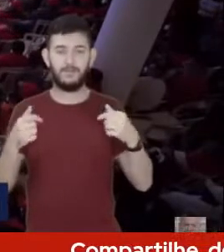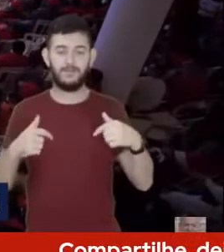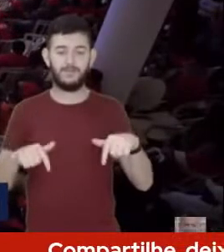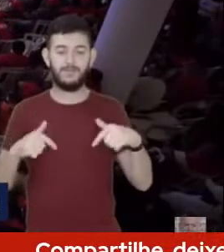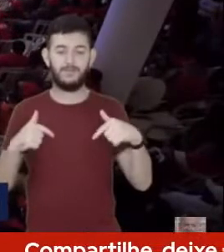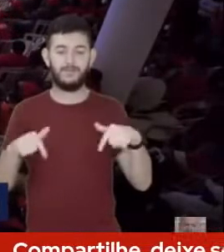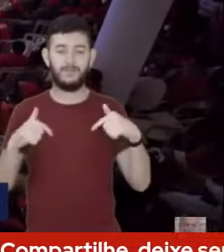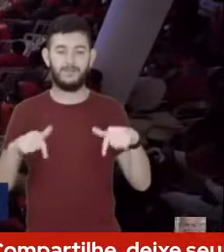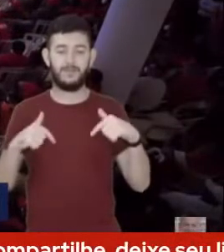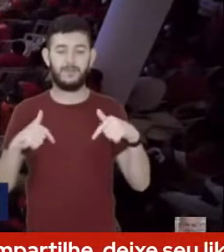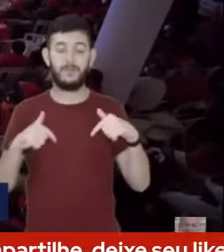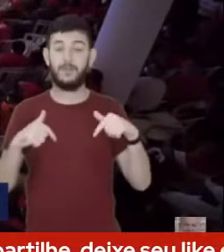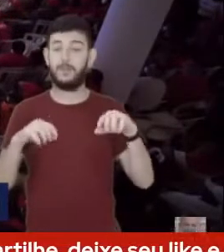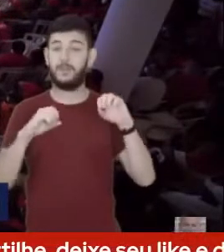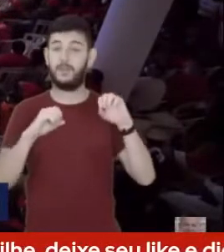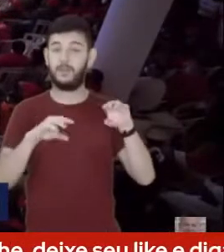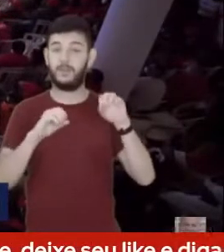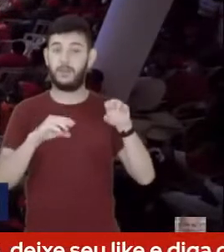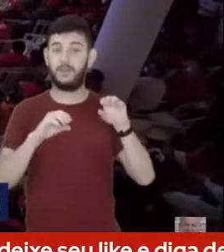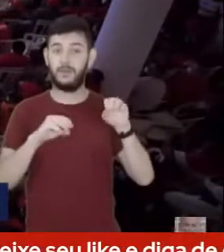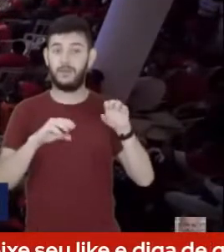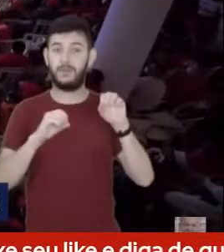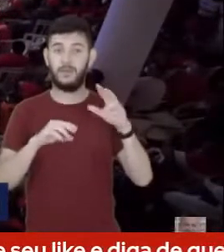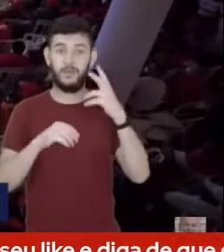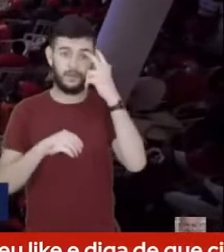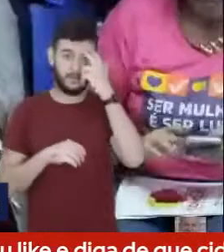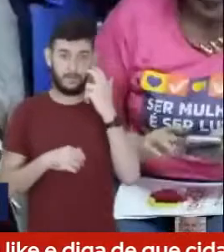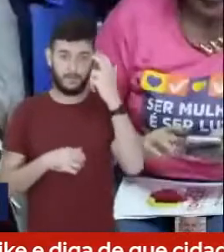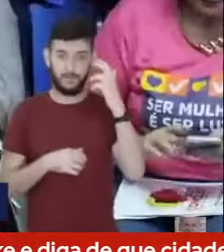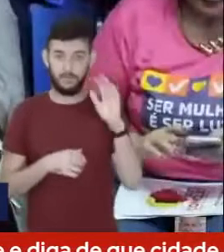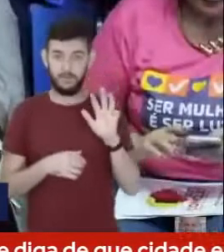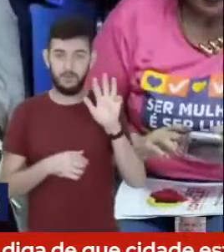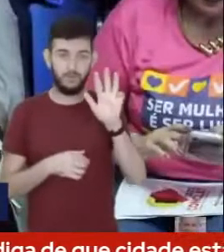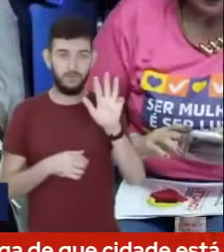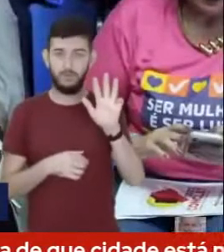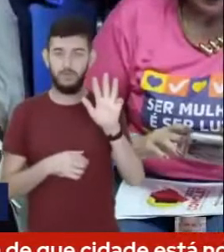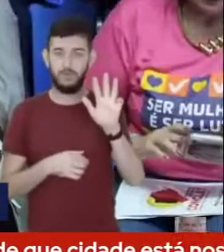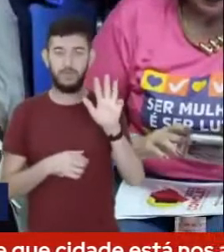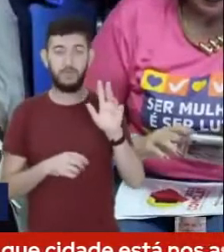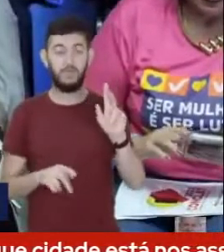Lula. Quer seja no público, quer seja no privado.